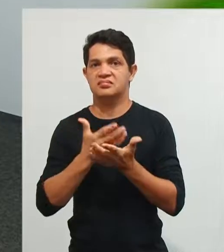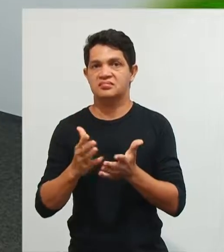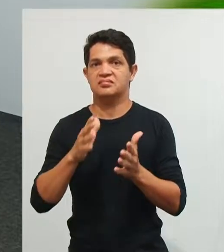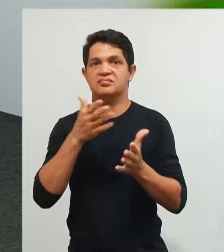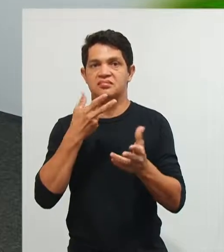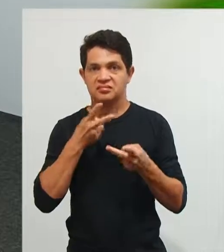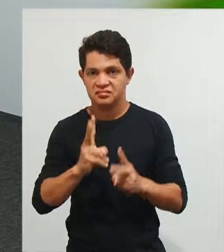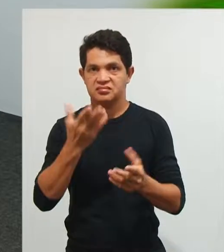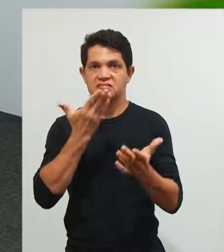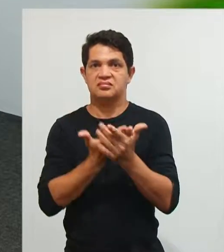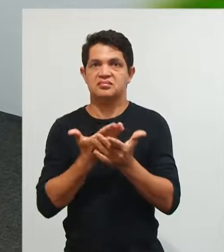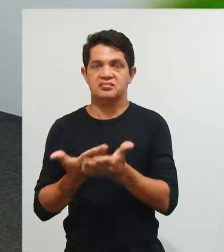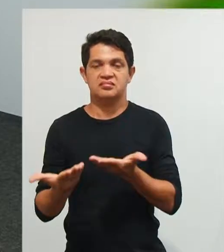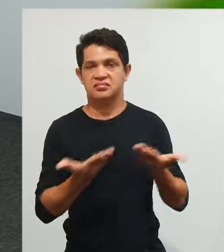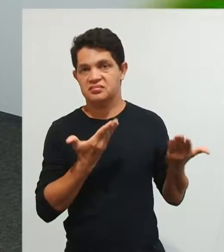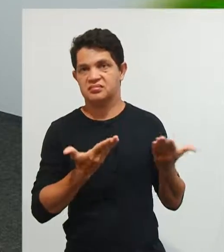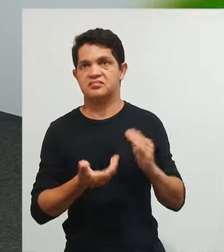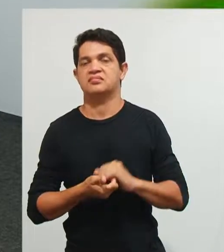aula 4.